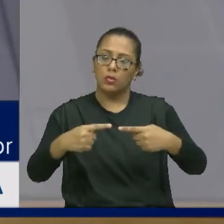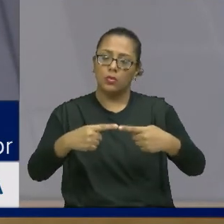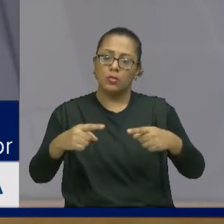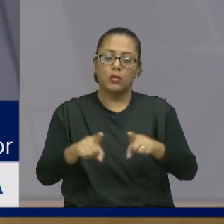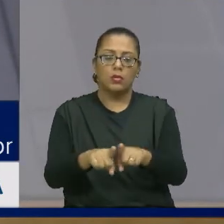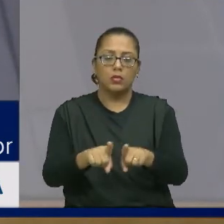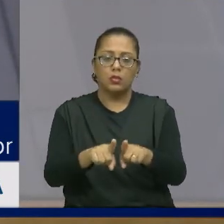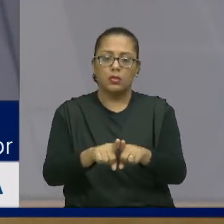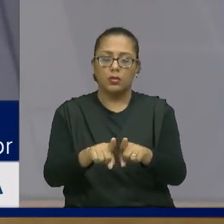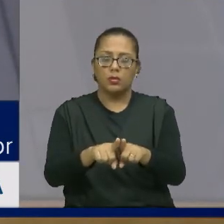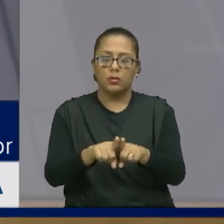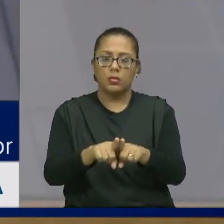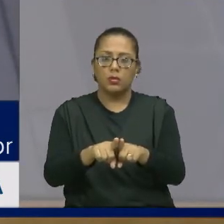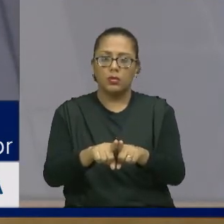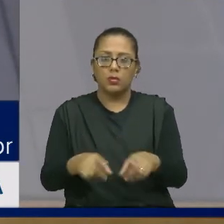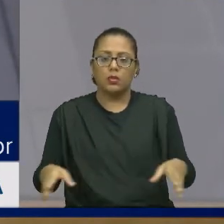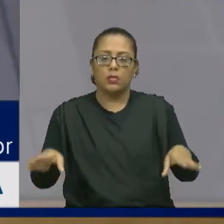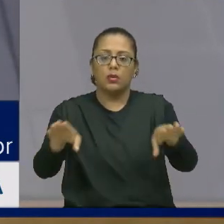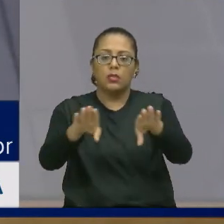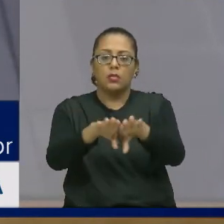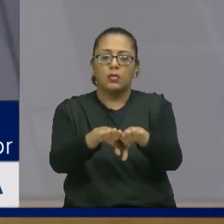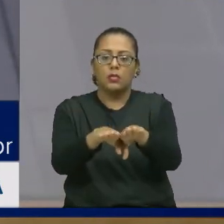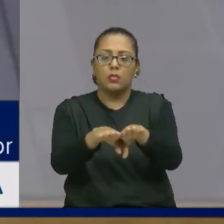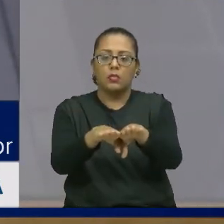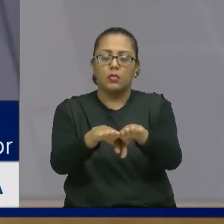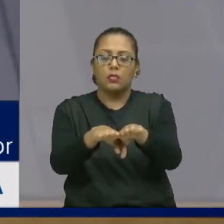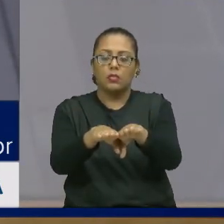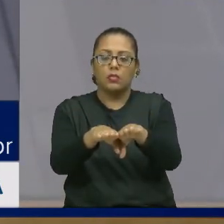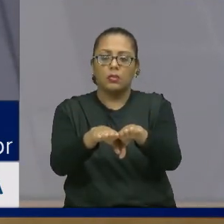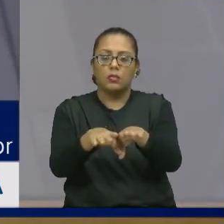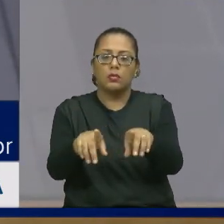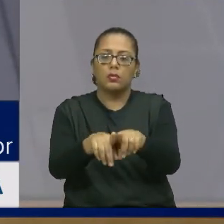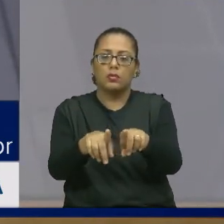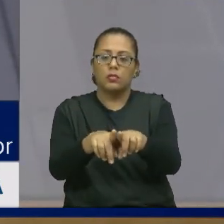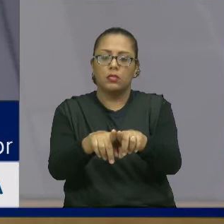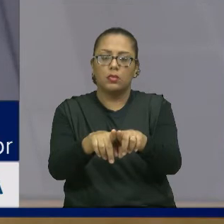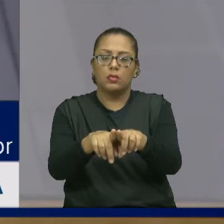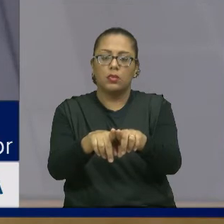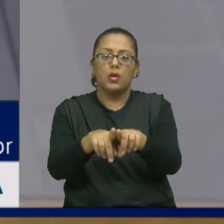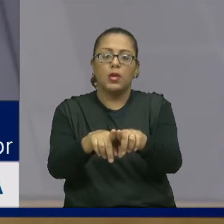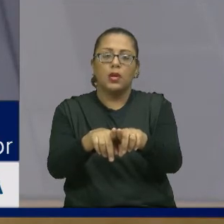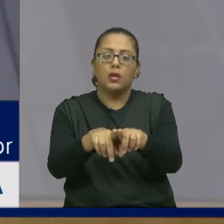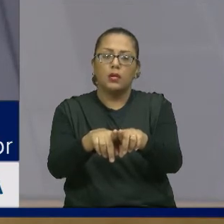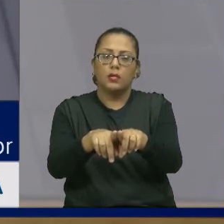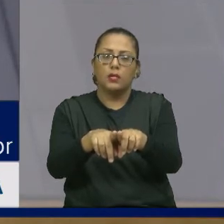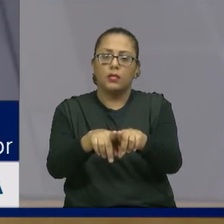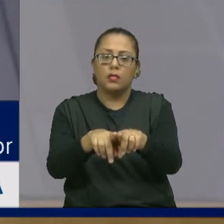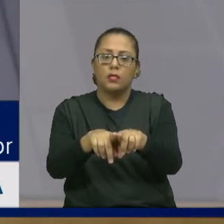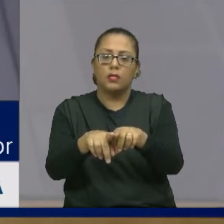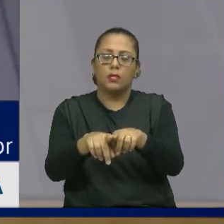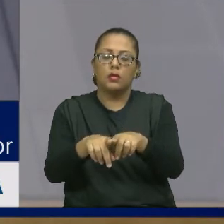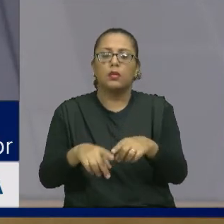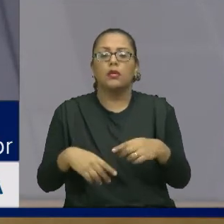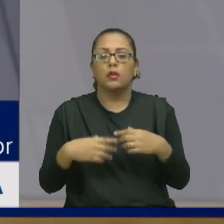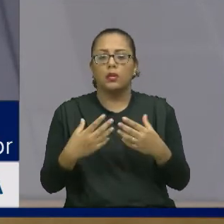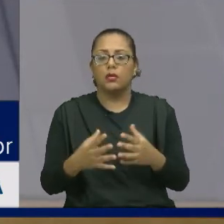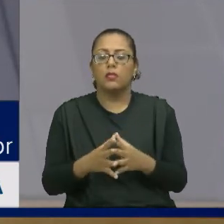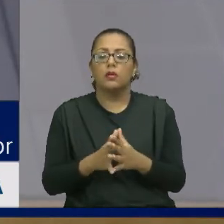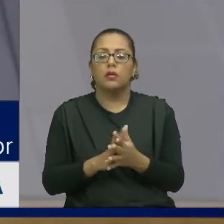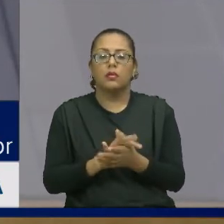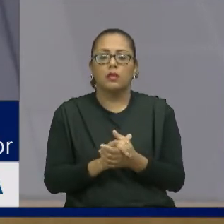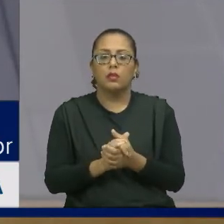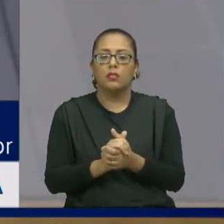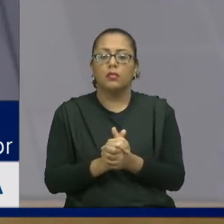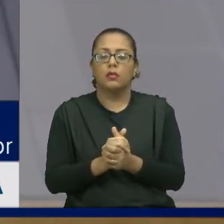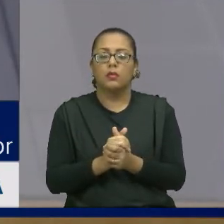da imparcialidade, do julgamento e dos conflitos de interesse. Assim, sugere a